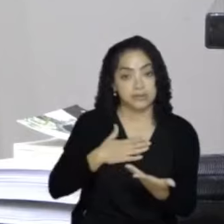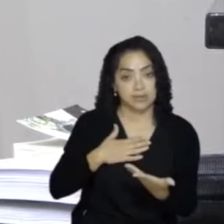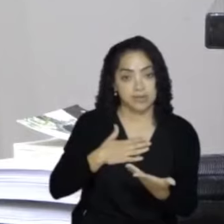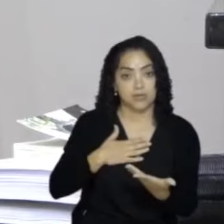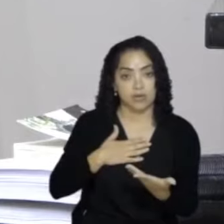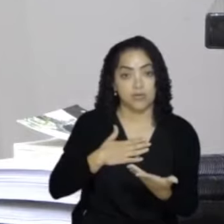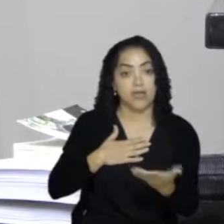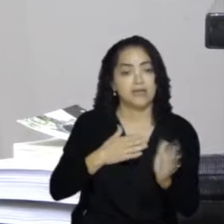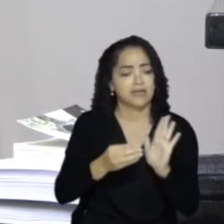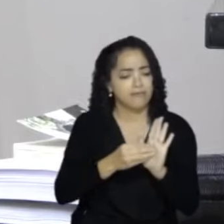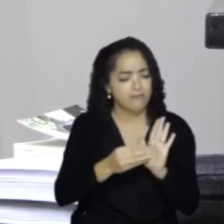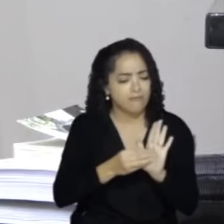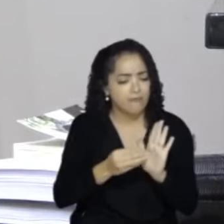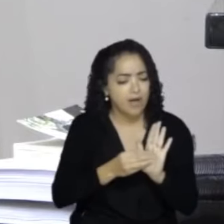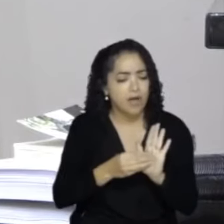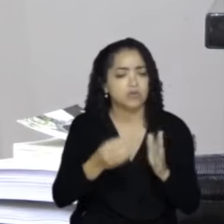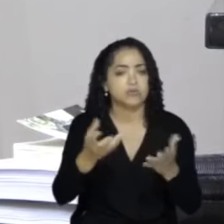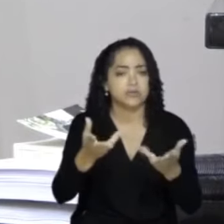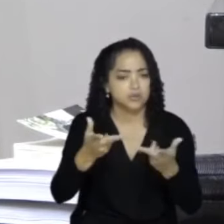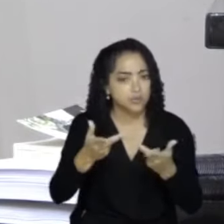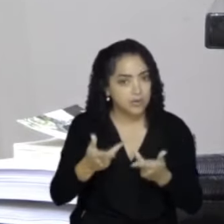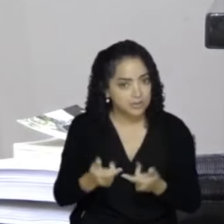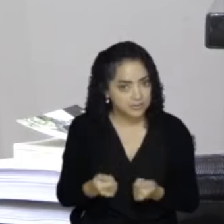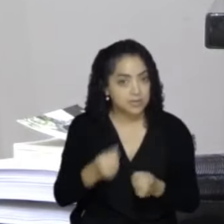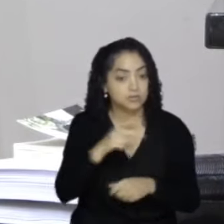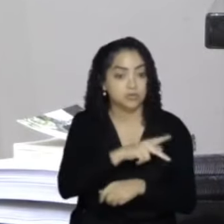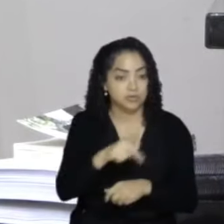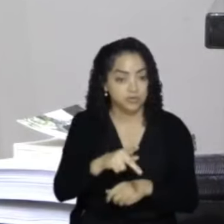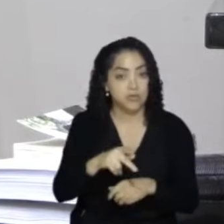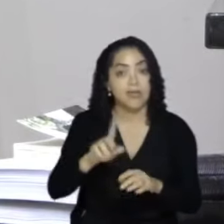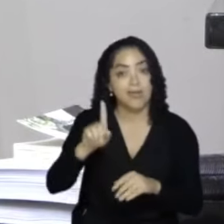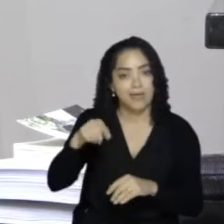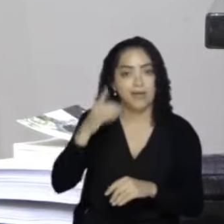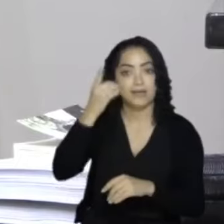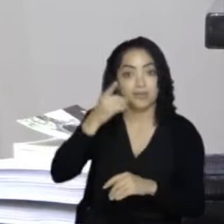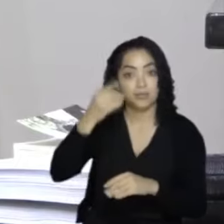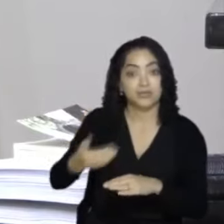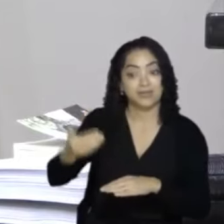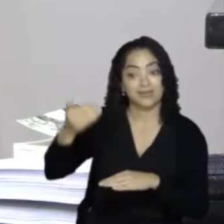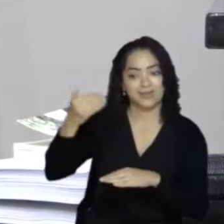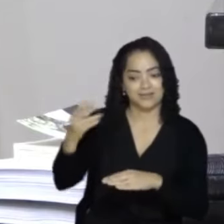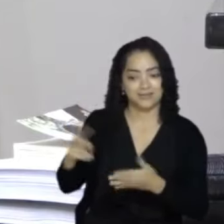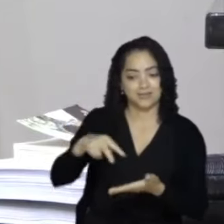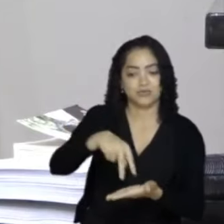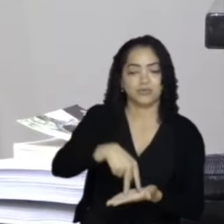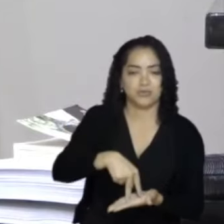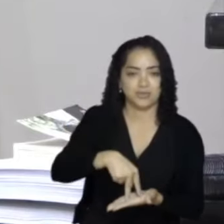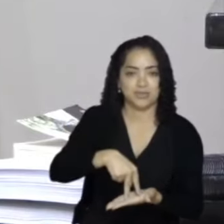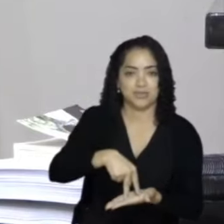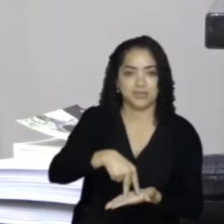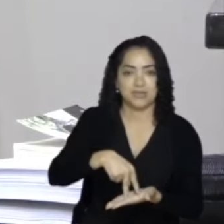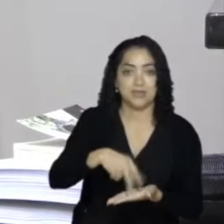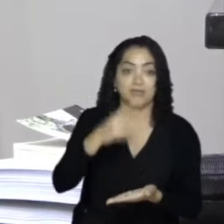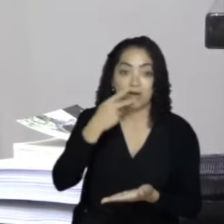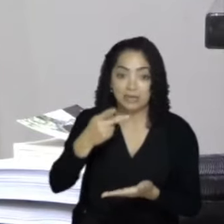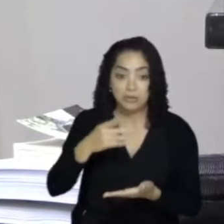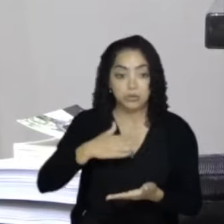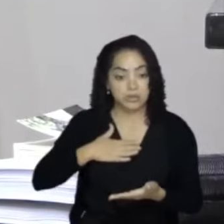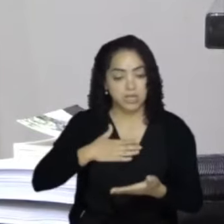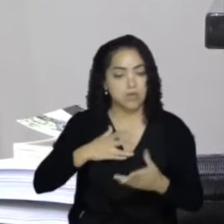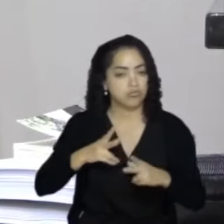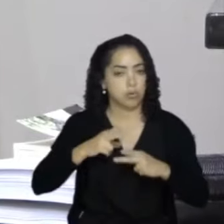as qualidades de professor, é a deputada que me precedeu em 7 de março, dizendo que eu não merecia essa medalha. Isso sim